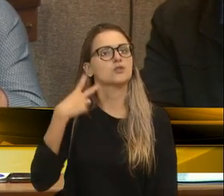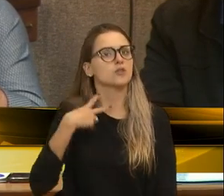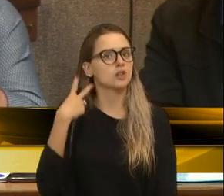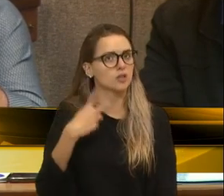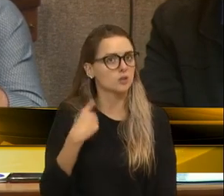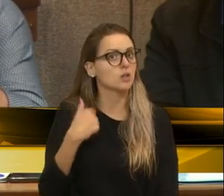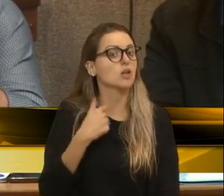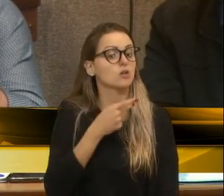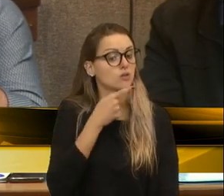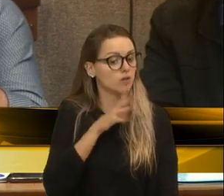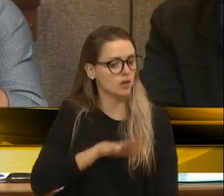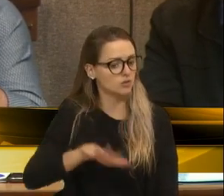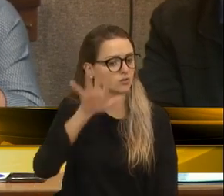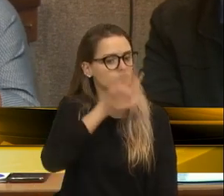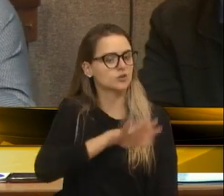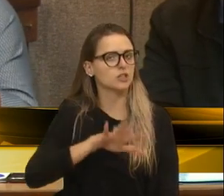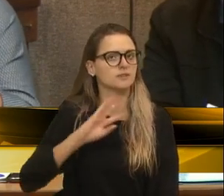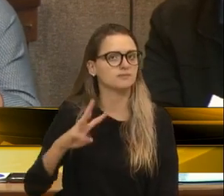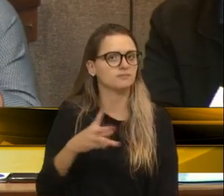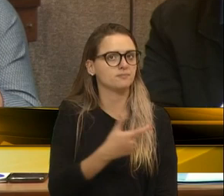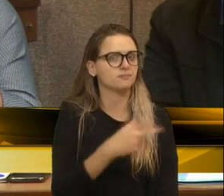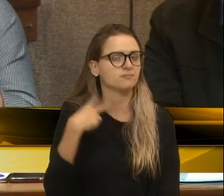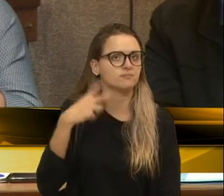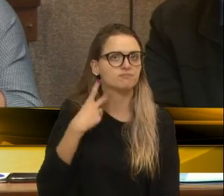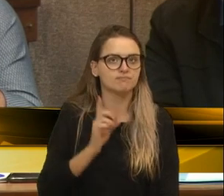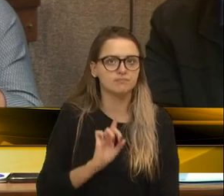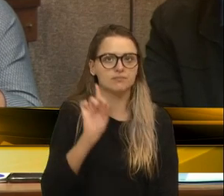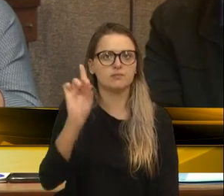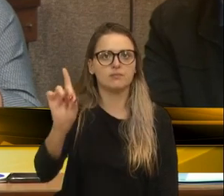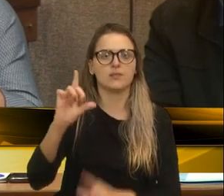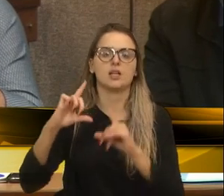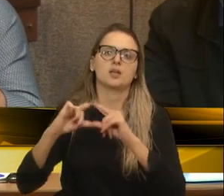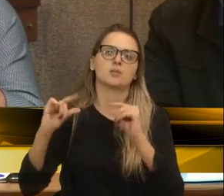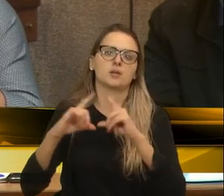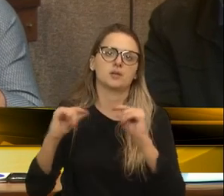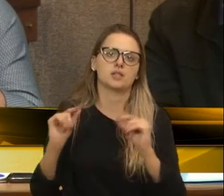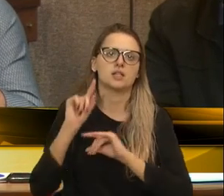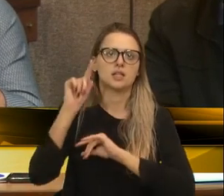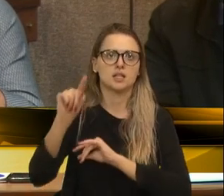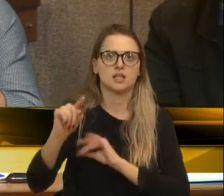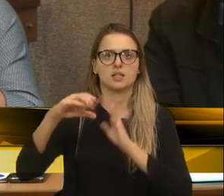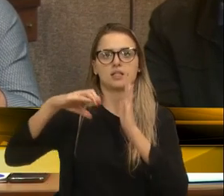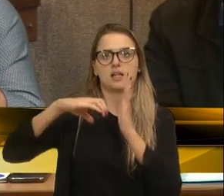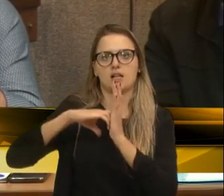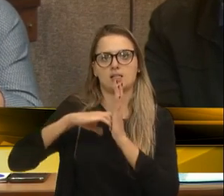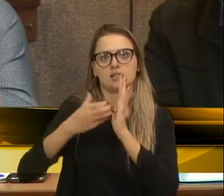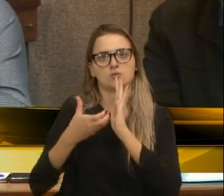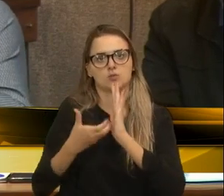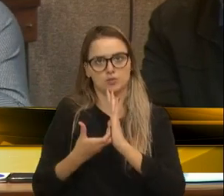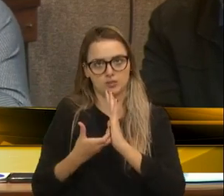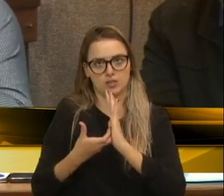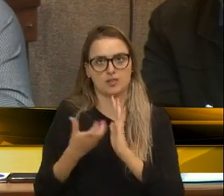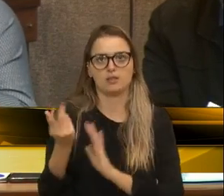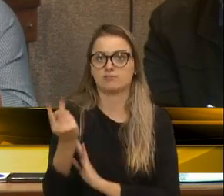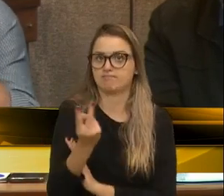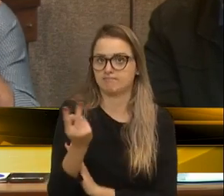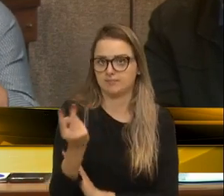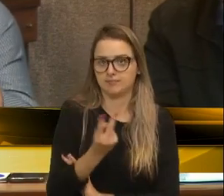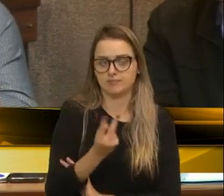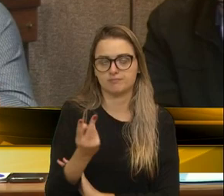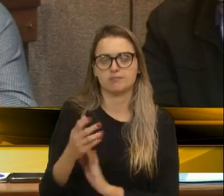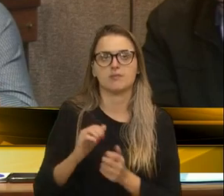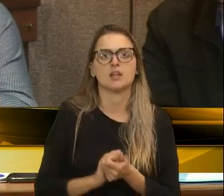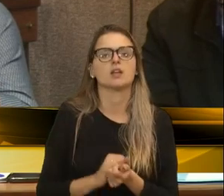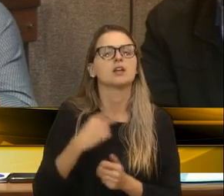falo os vereadores porque falo de nós aqui, estar lá presente lá na Câmara Federal e lá no Senado. O vereador